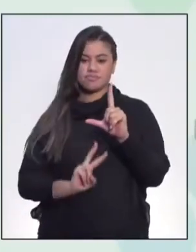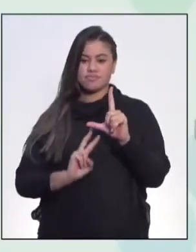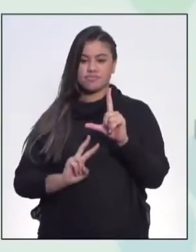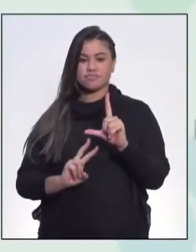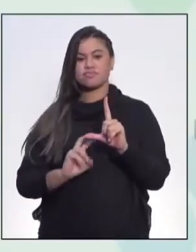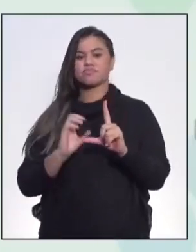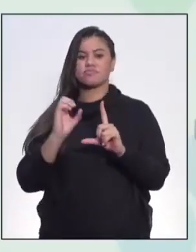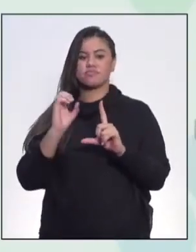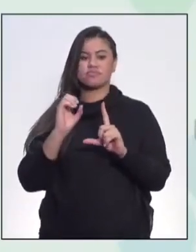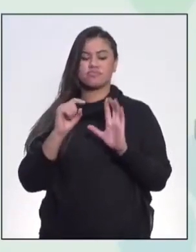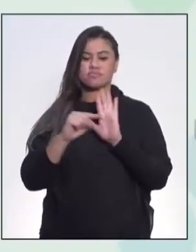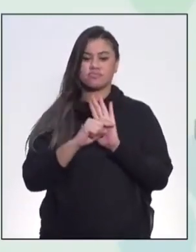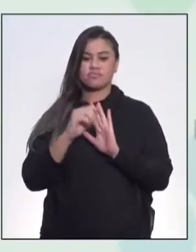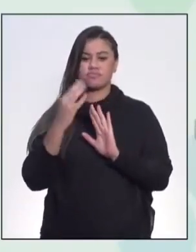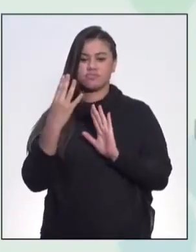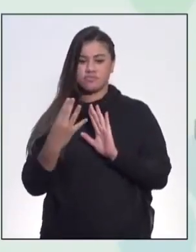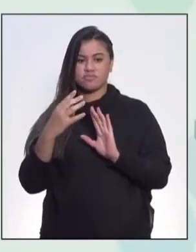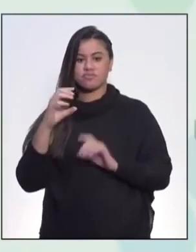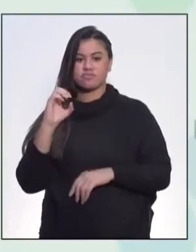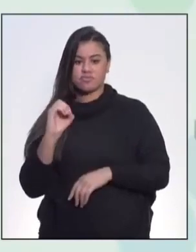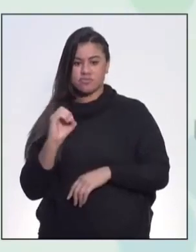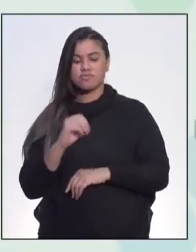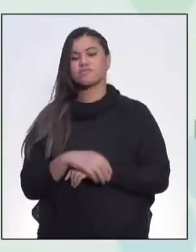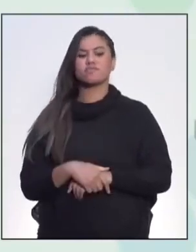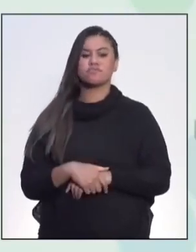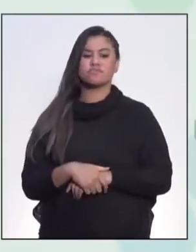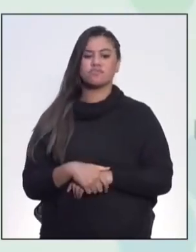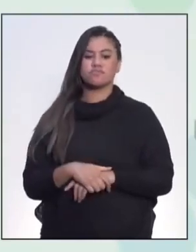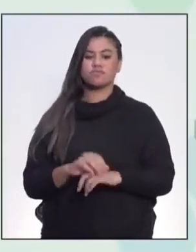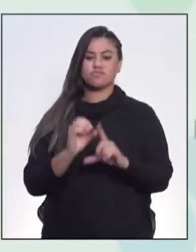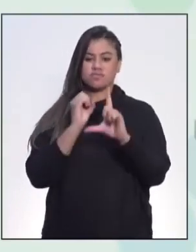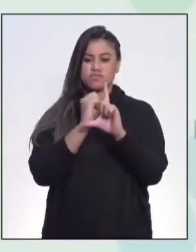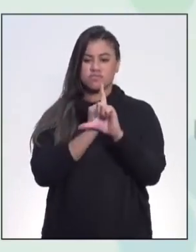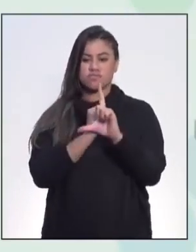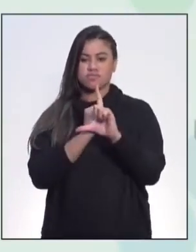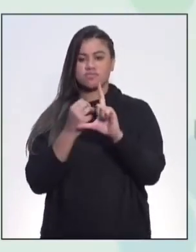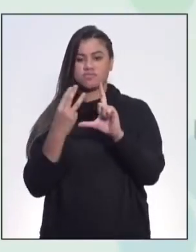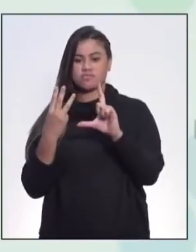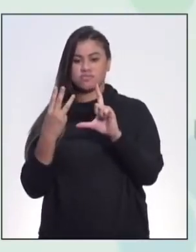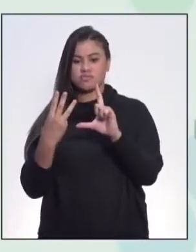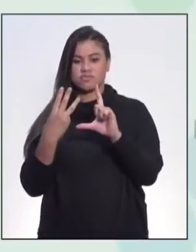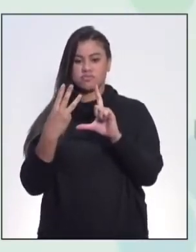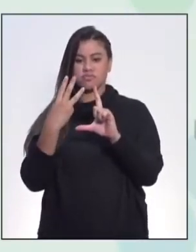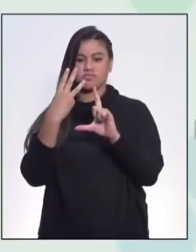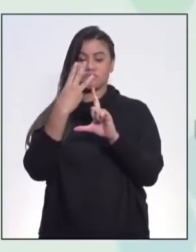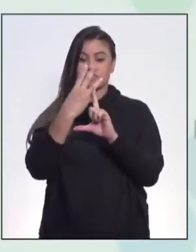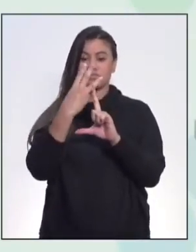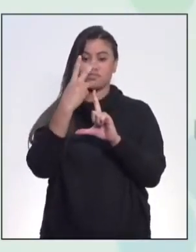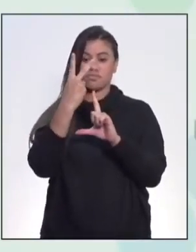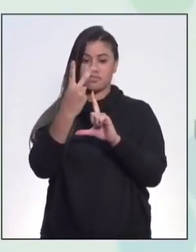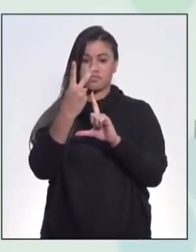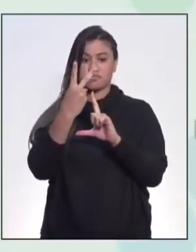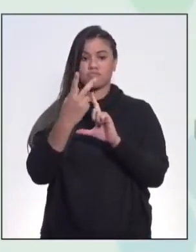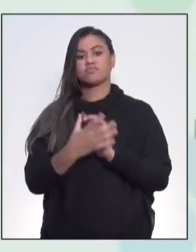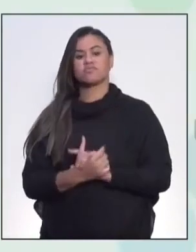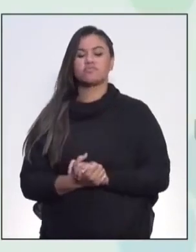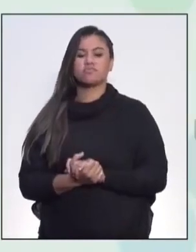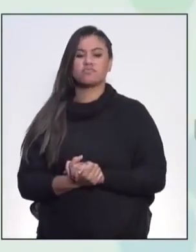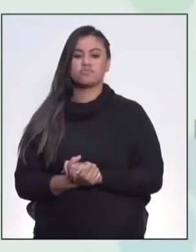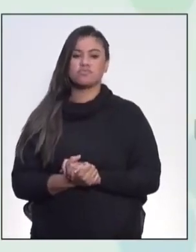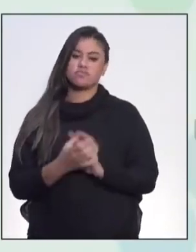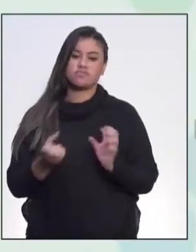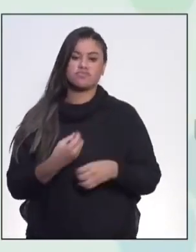com 0. E cruza o eixo Y aonde? 0 com 32. Muito bem. Então, anotei aqui as minhas informações básicas para eu